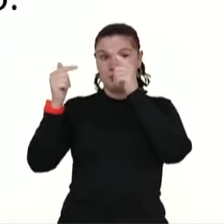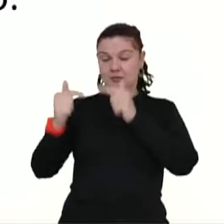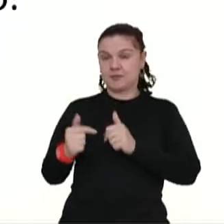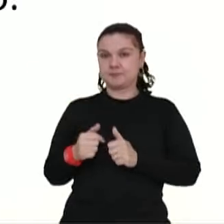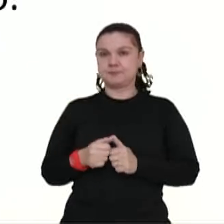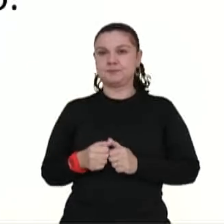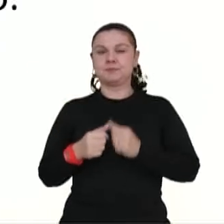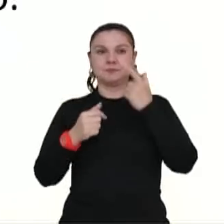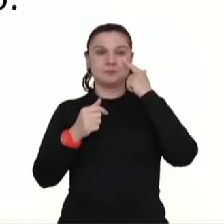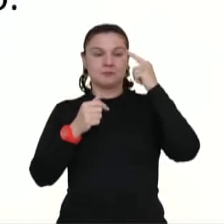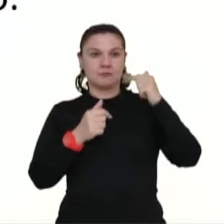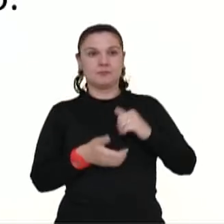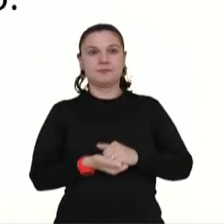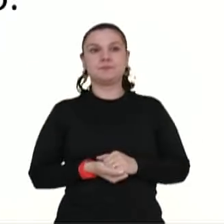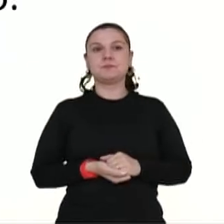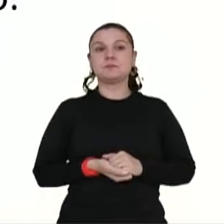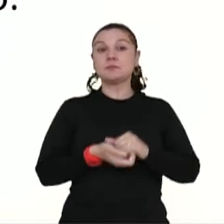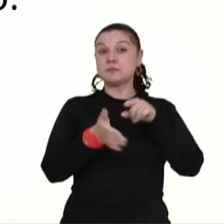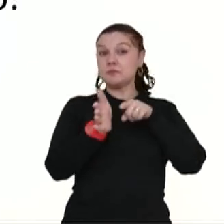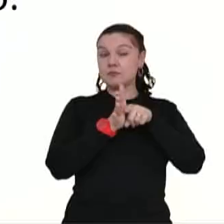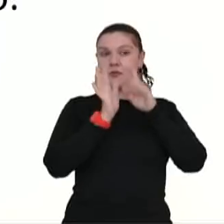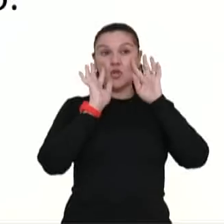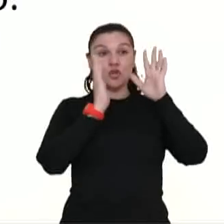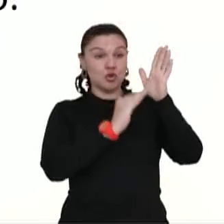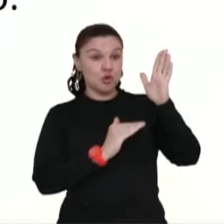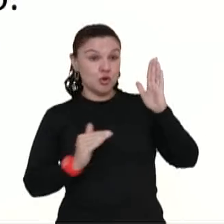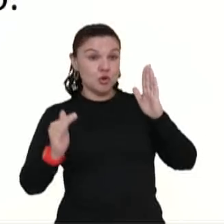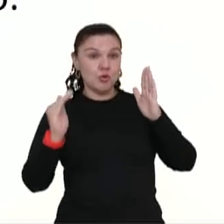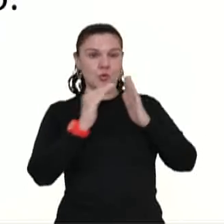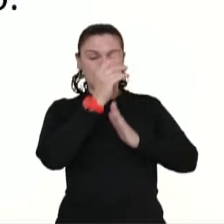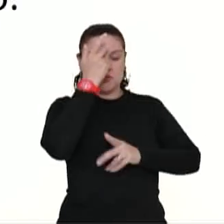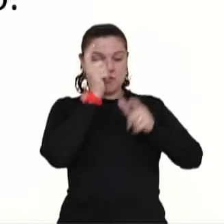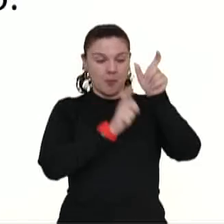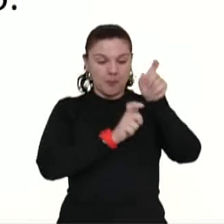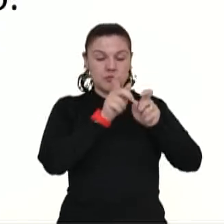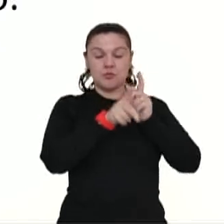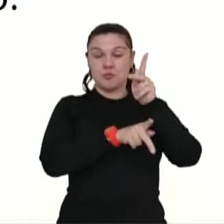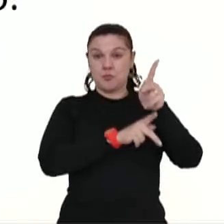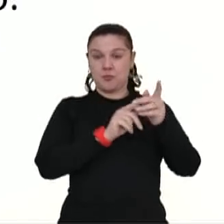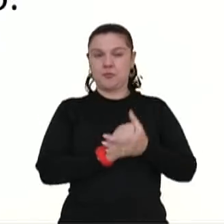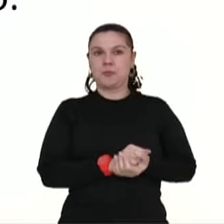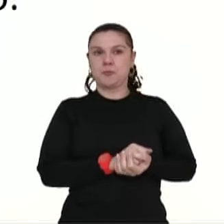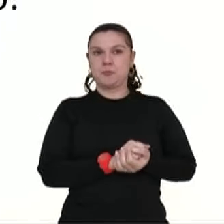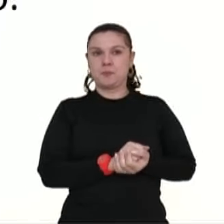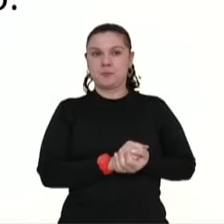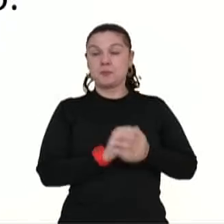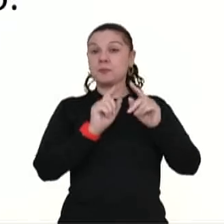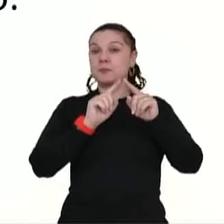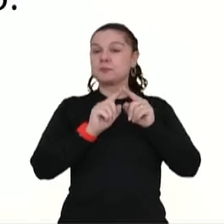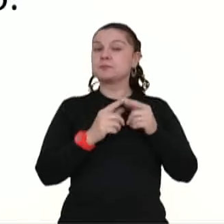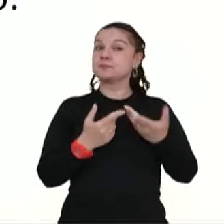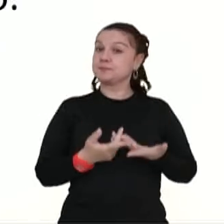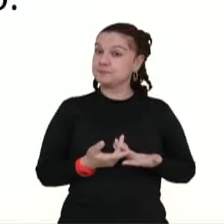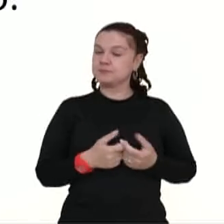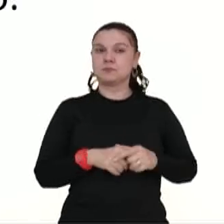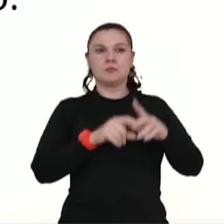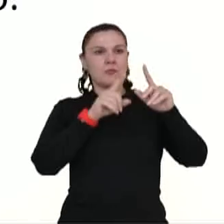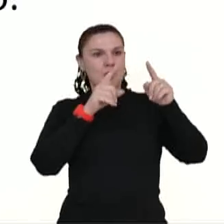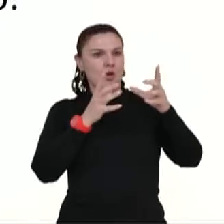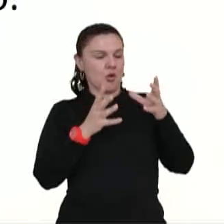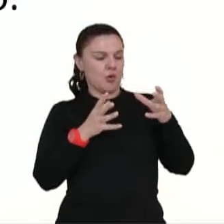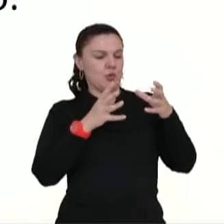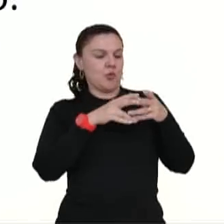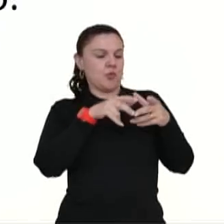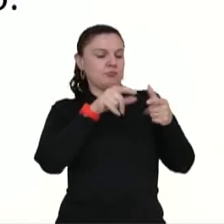lado. Vamos olhar? Pesquisa que atinge a totalidade dos indivíduos da população. O que é? Conjunto